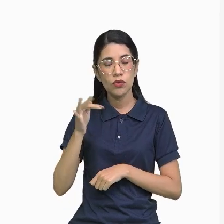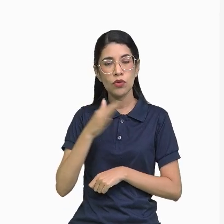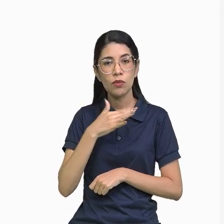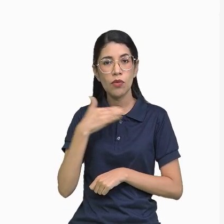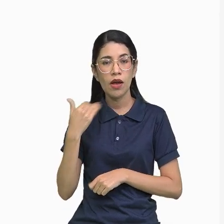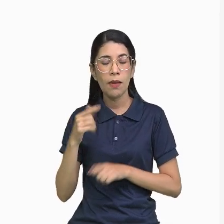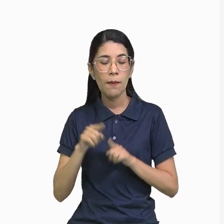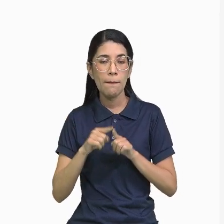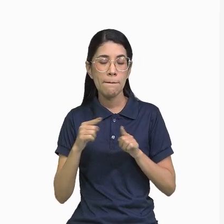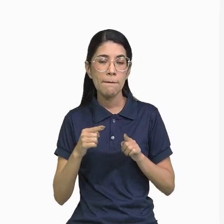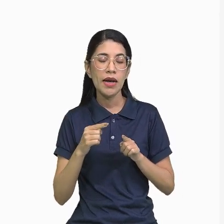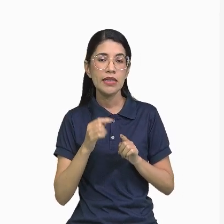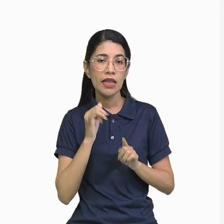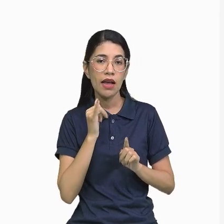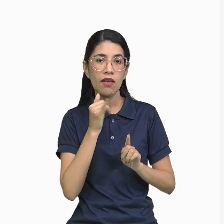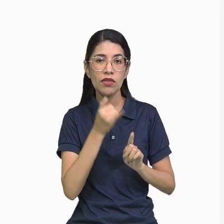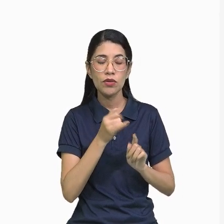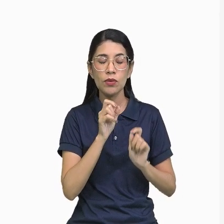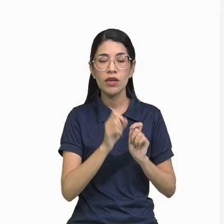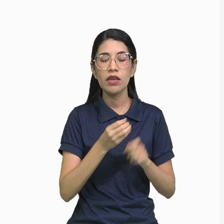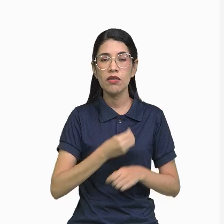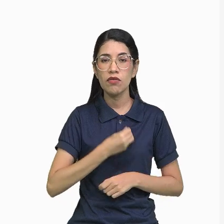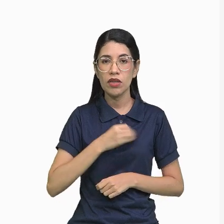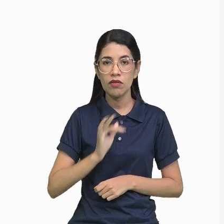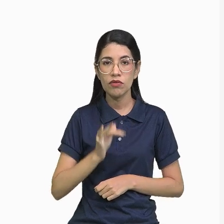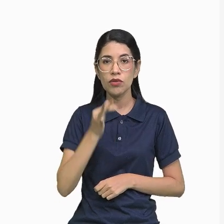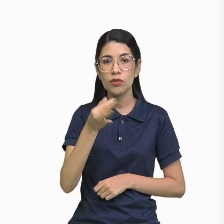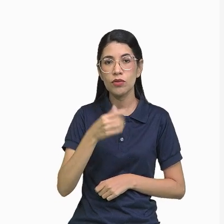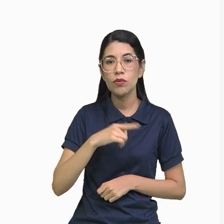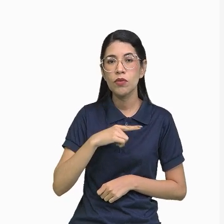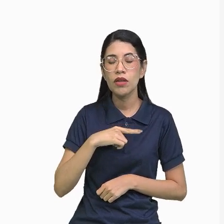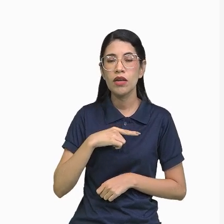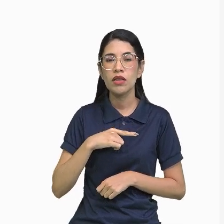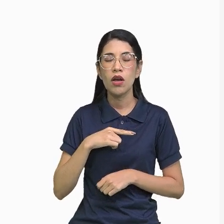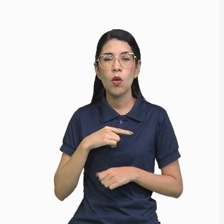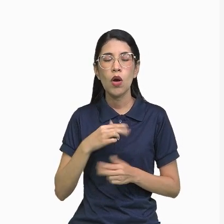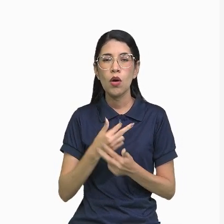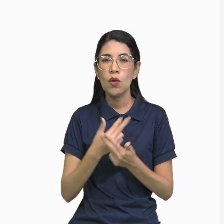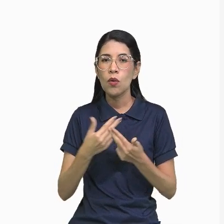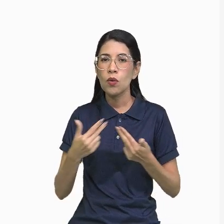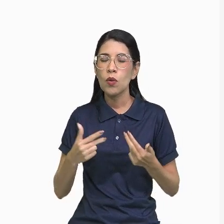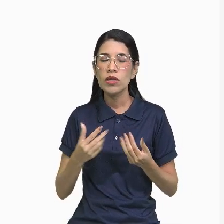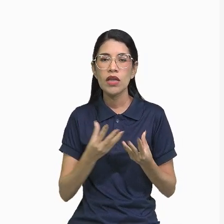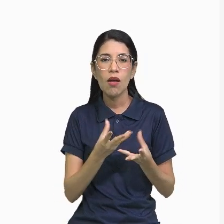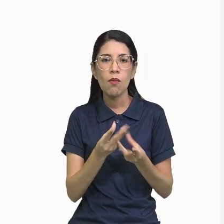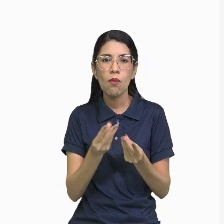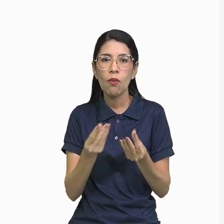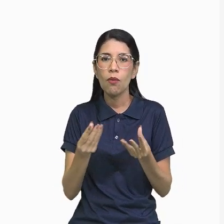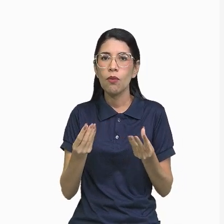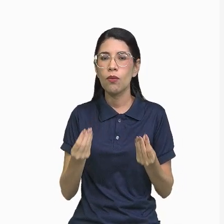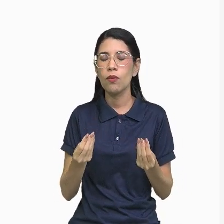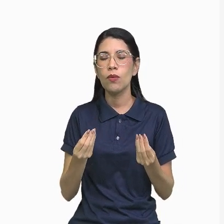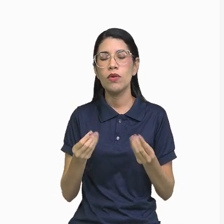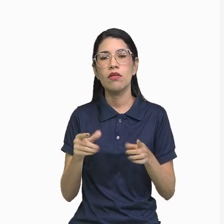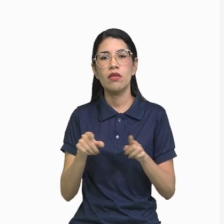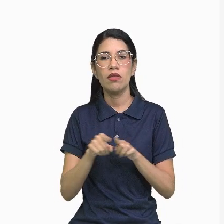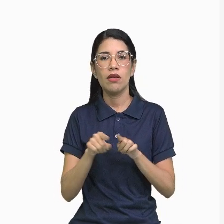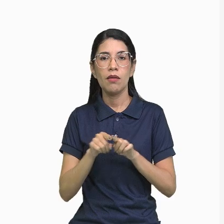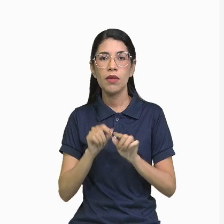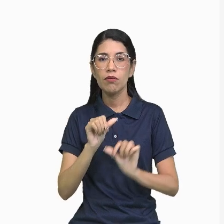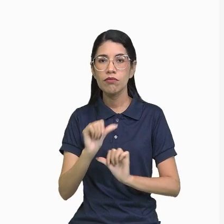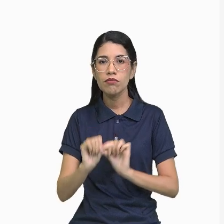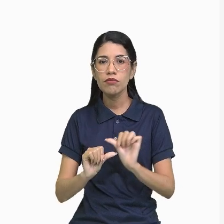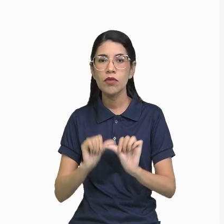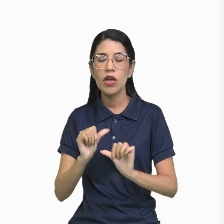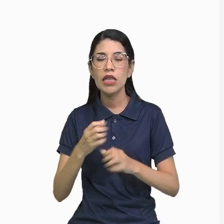decretara a sentença de vida. Tudo de repente era muito e tão amplo que